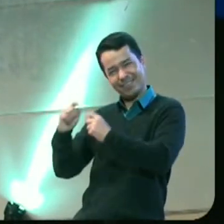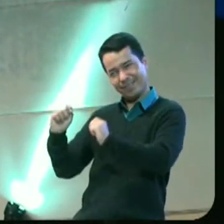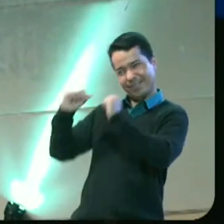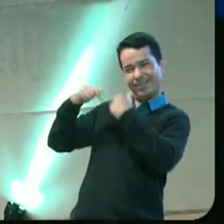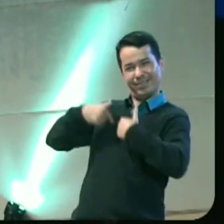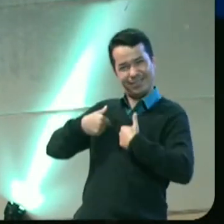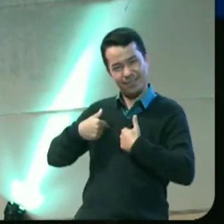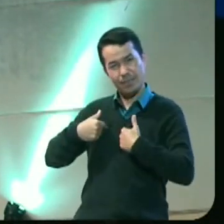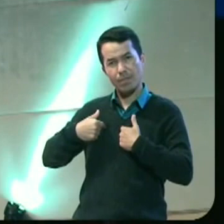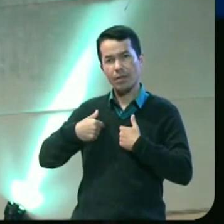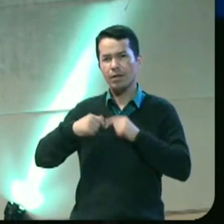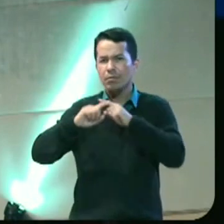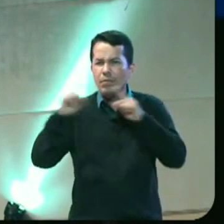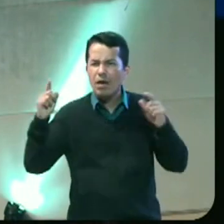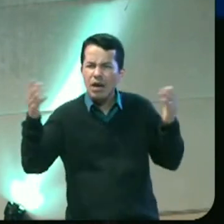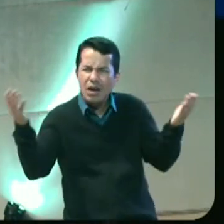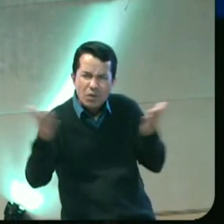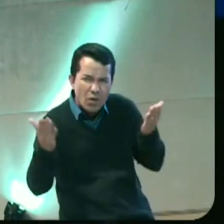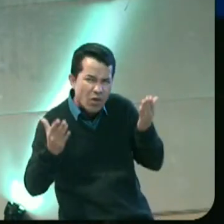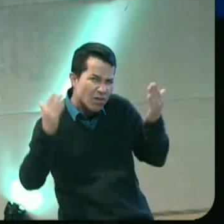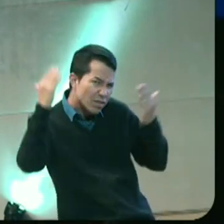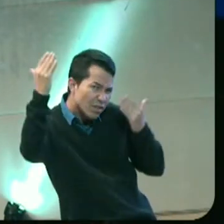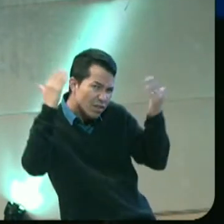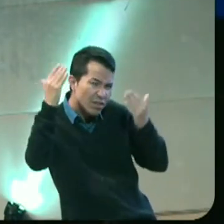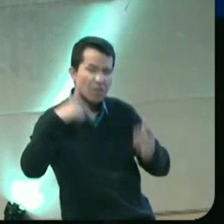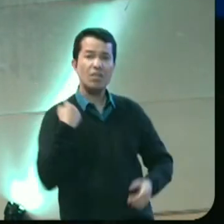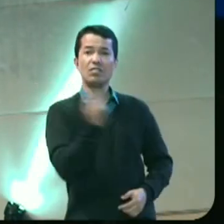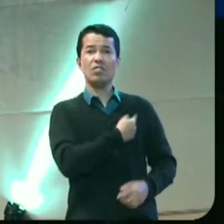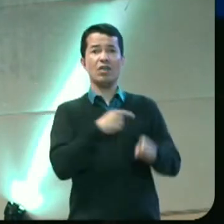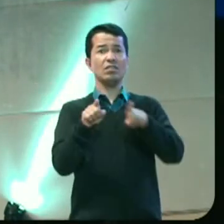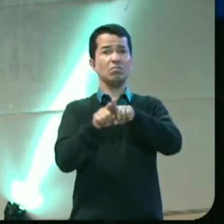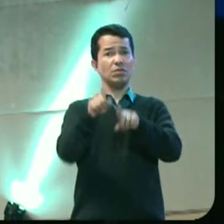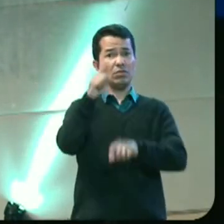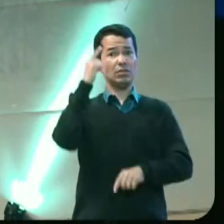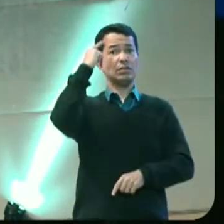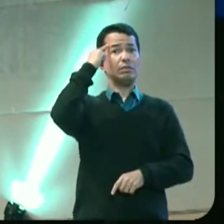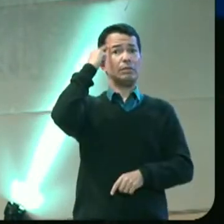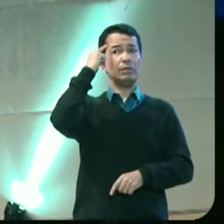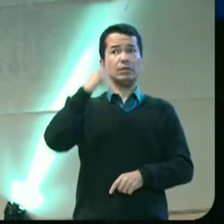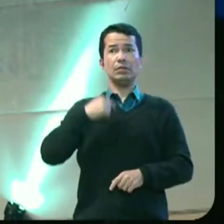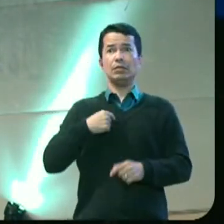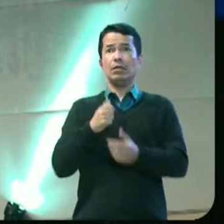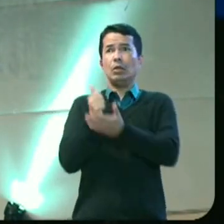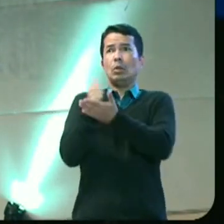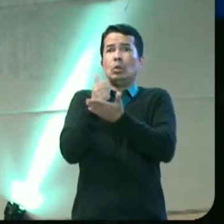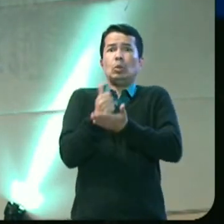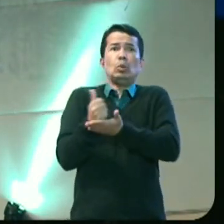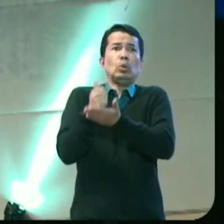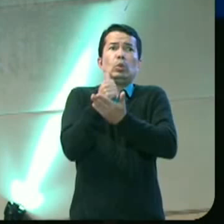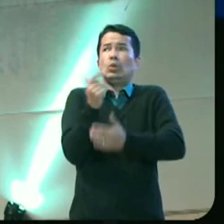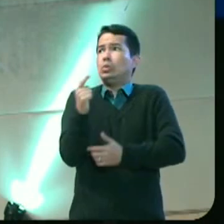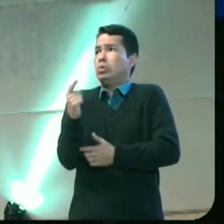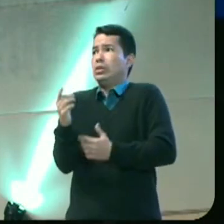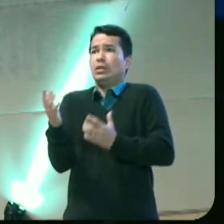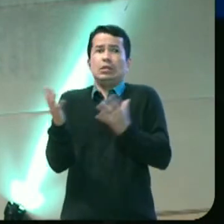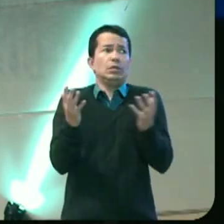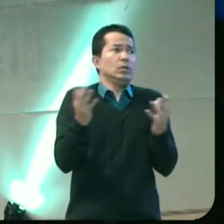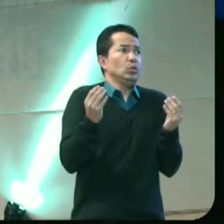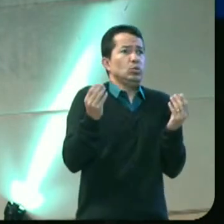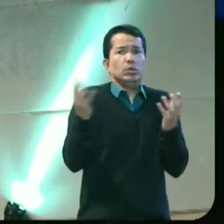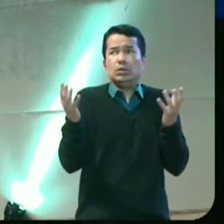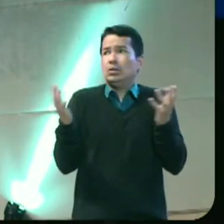Talvez seja isso que você está percebendo agora. Ei, eu não tenho mais o controle. E